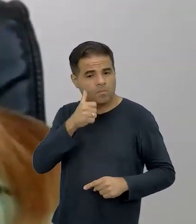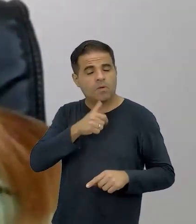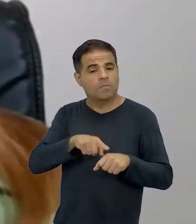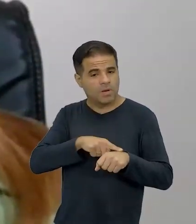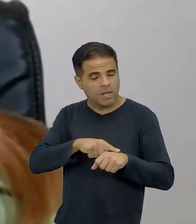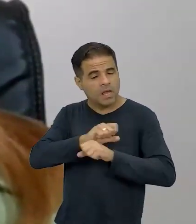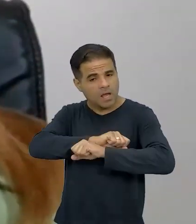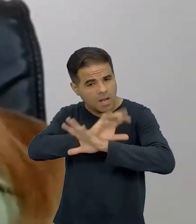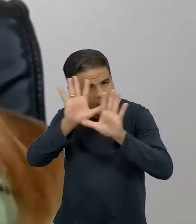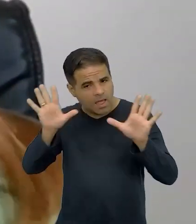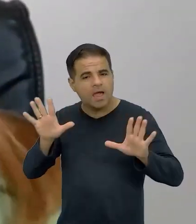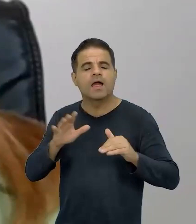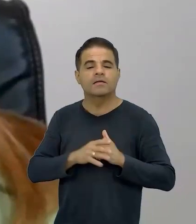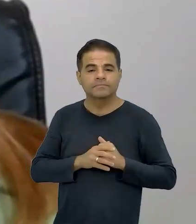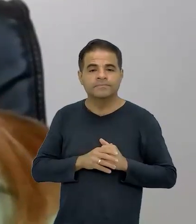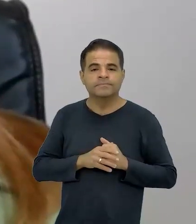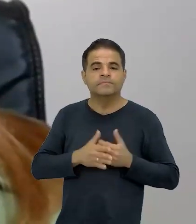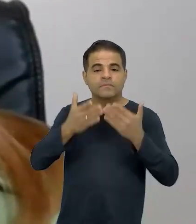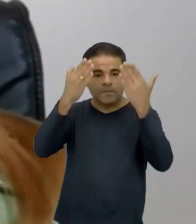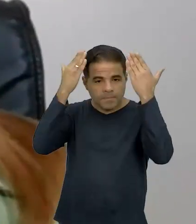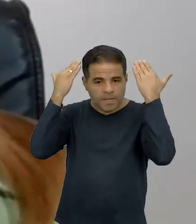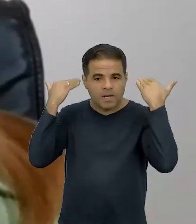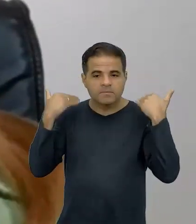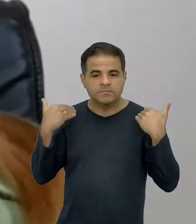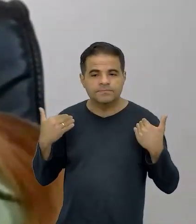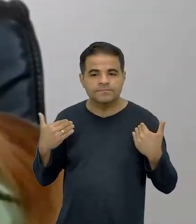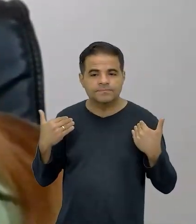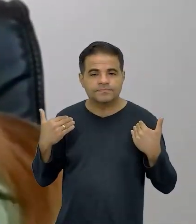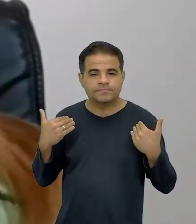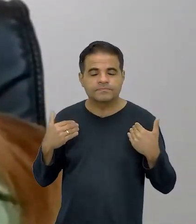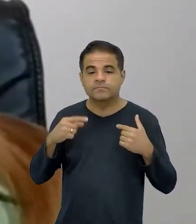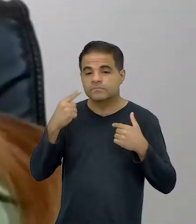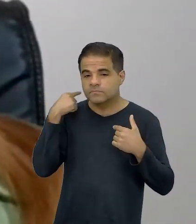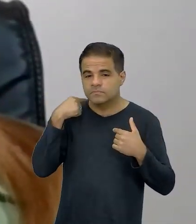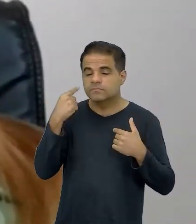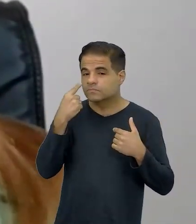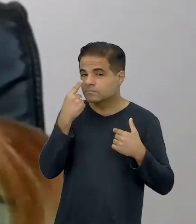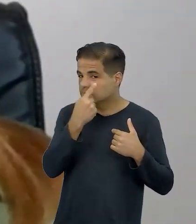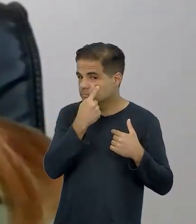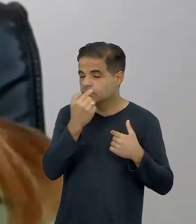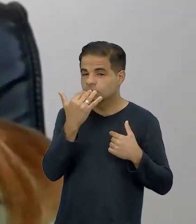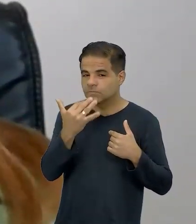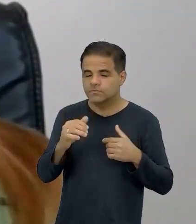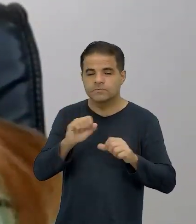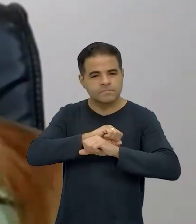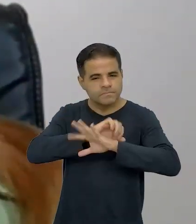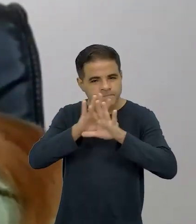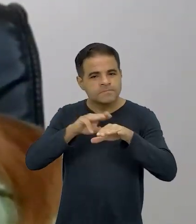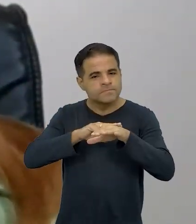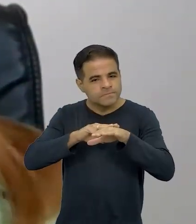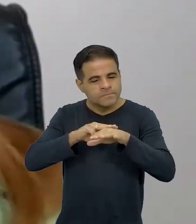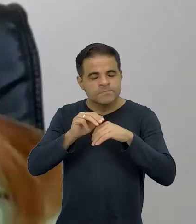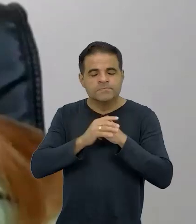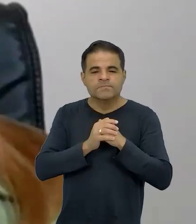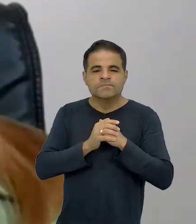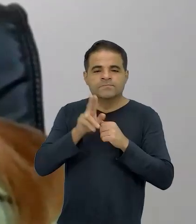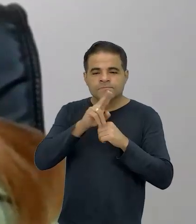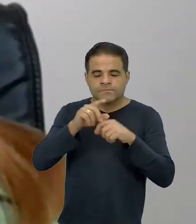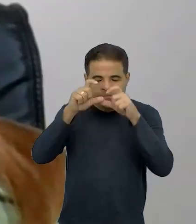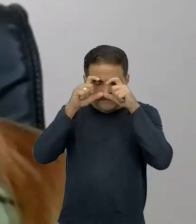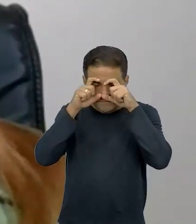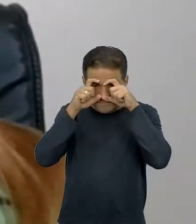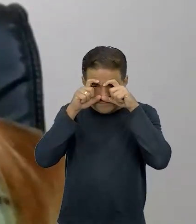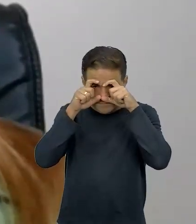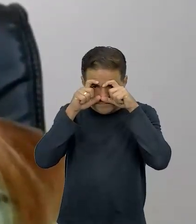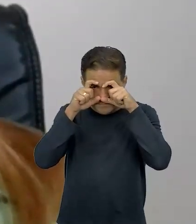morena clara, tenho cabelos e olhos castanhos, é, eu uso